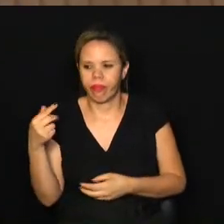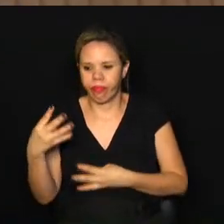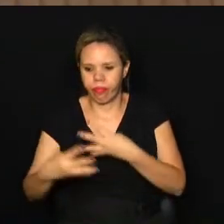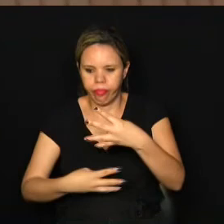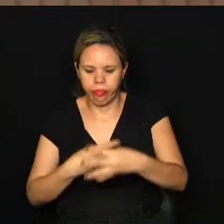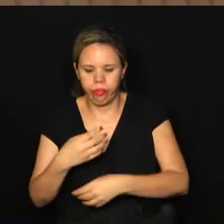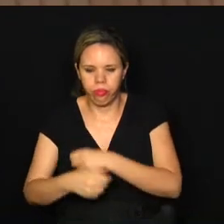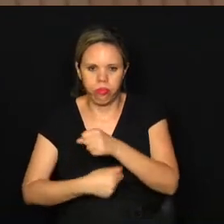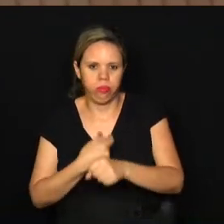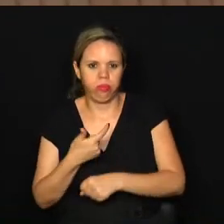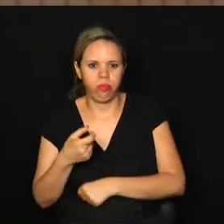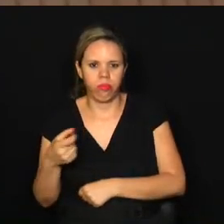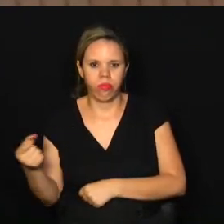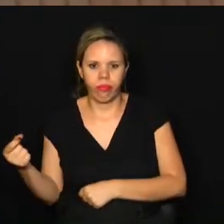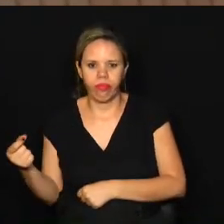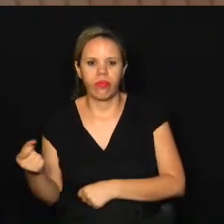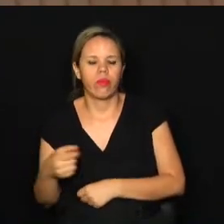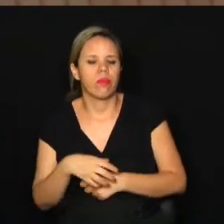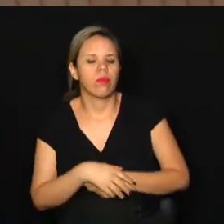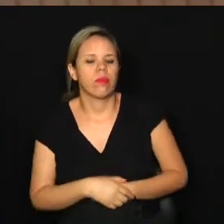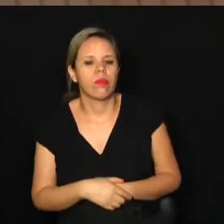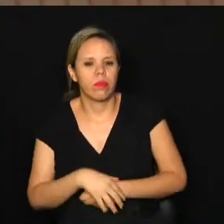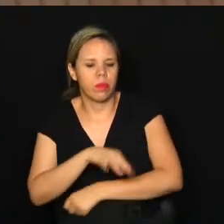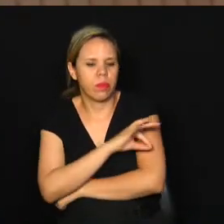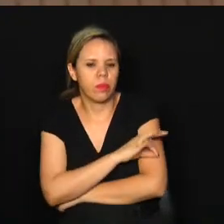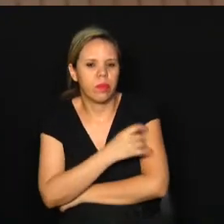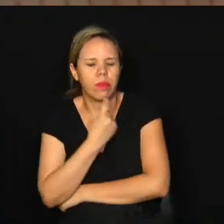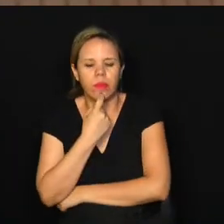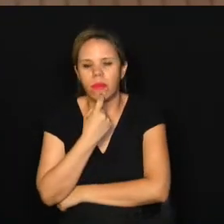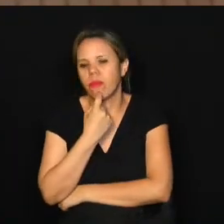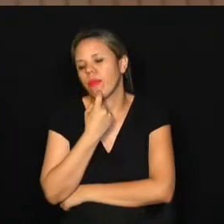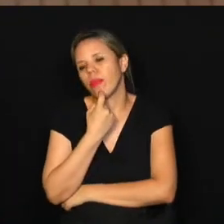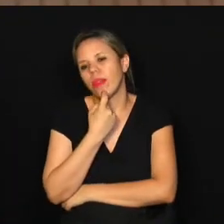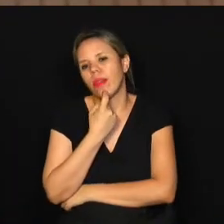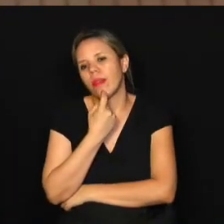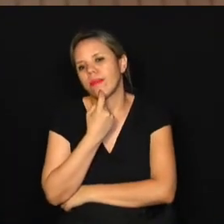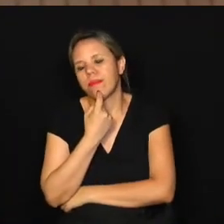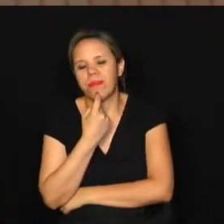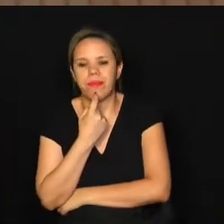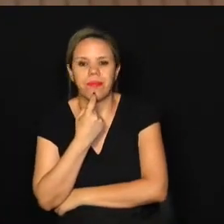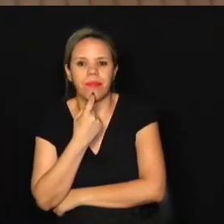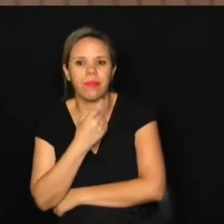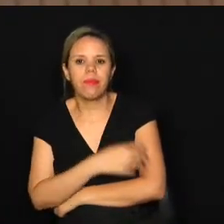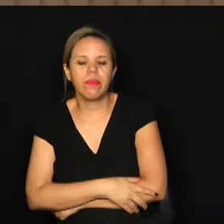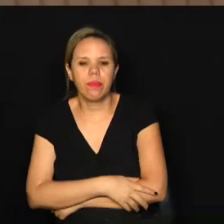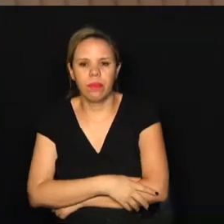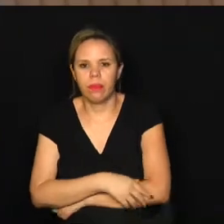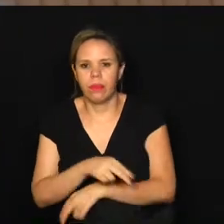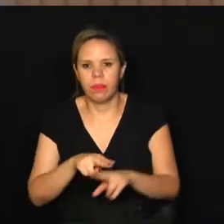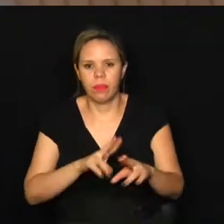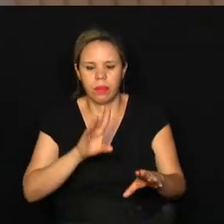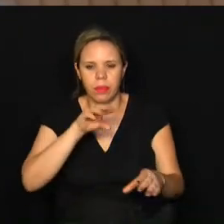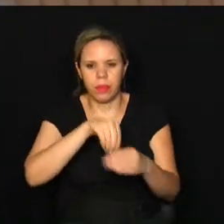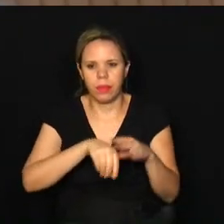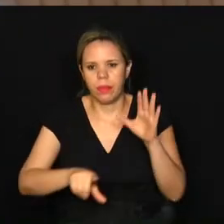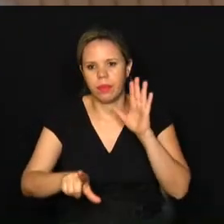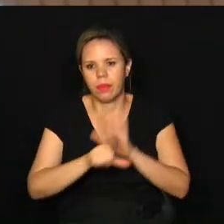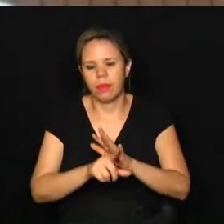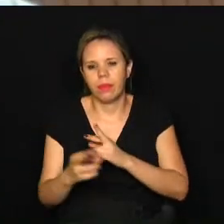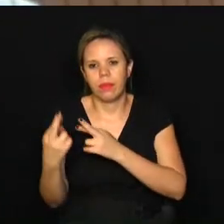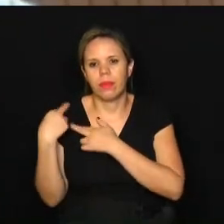ano 2020 da Prefeitura Municipal de Campinas. Isso em conformidade com a Lei de Responsabilidade